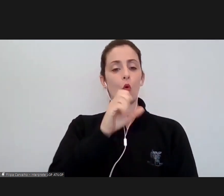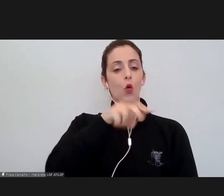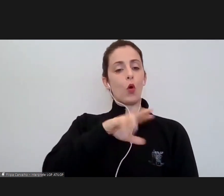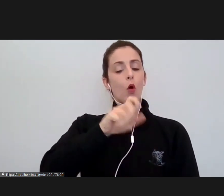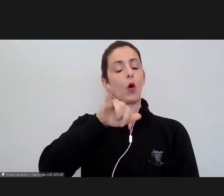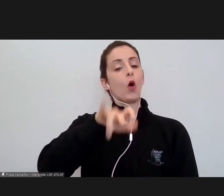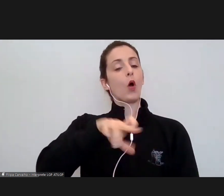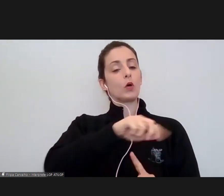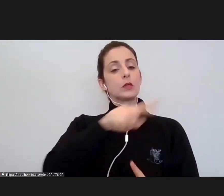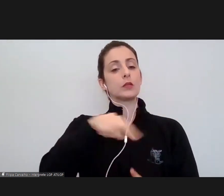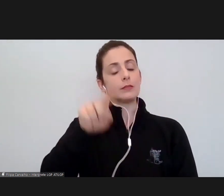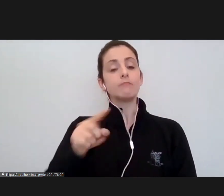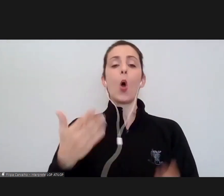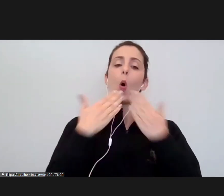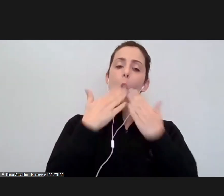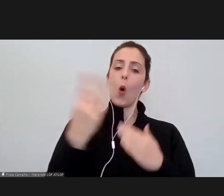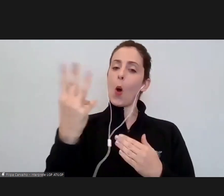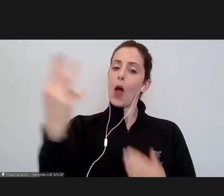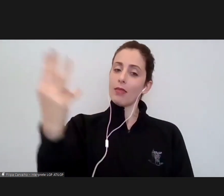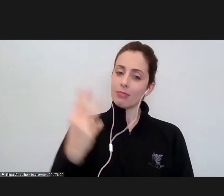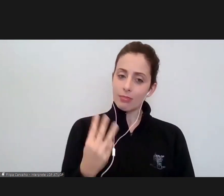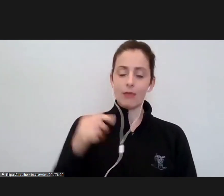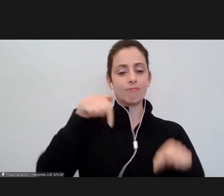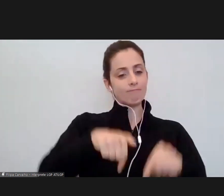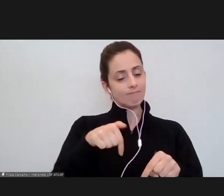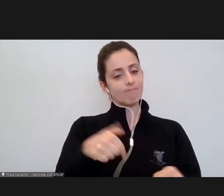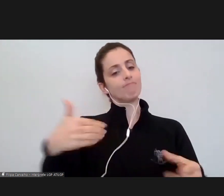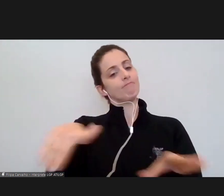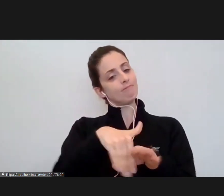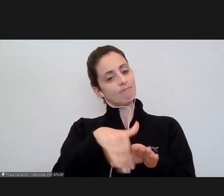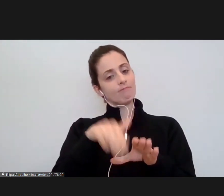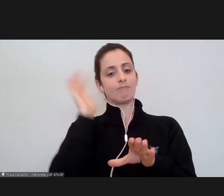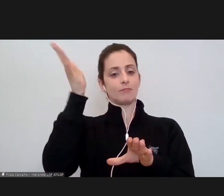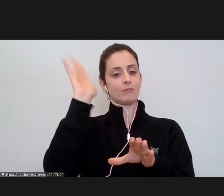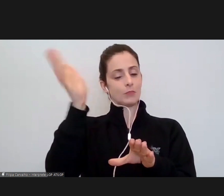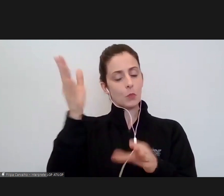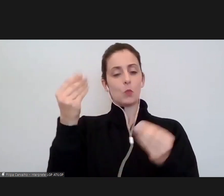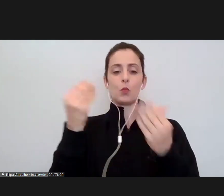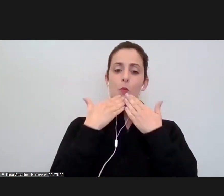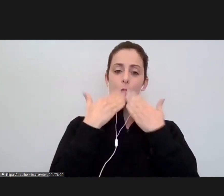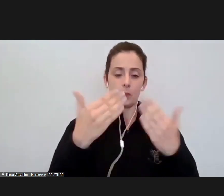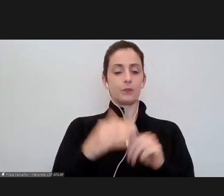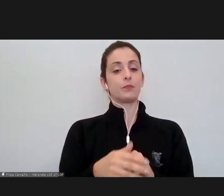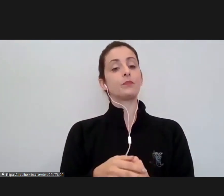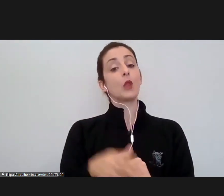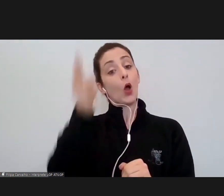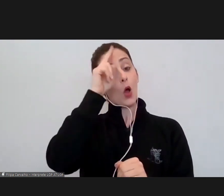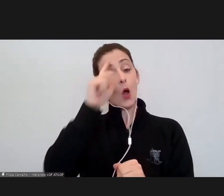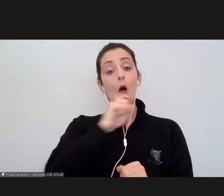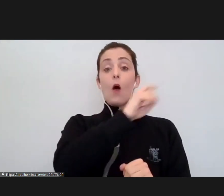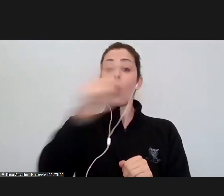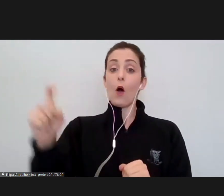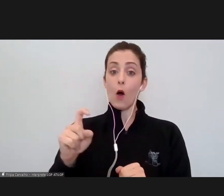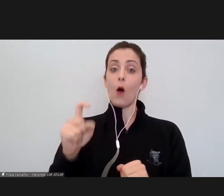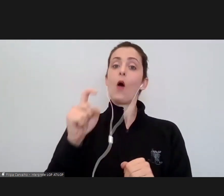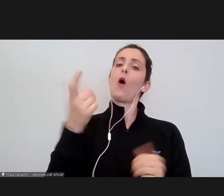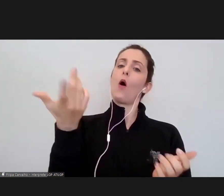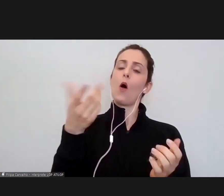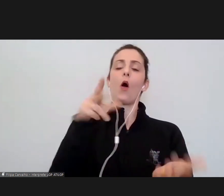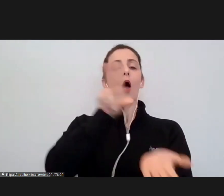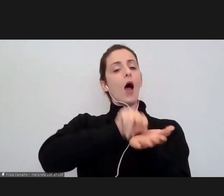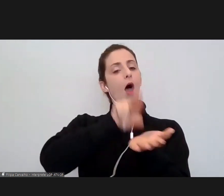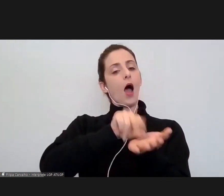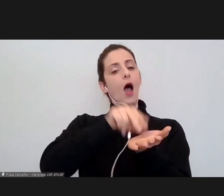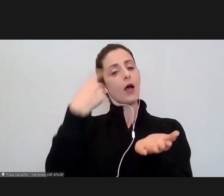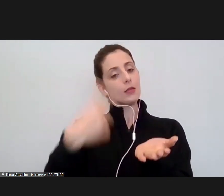aceito o convite do INA para participar neste webinar. Informamos que a sessão é gravada e transmitida em direto através do canal do YouTube